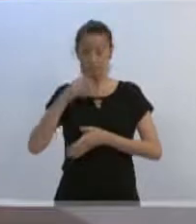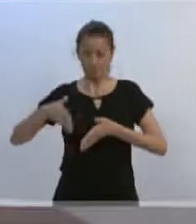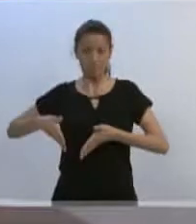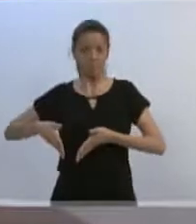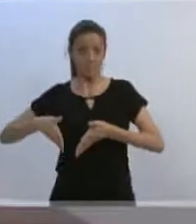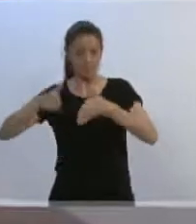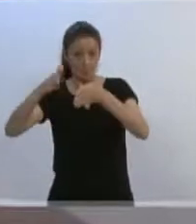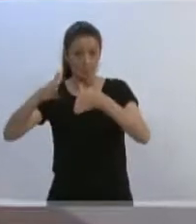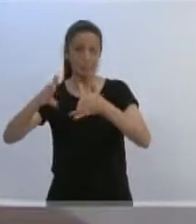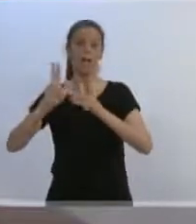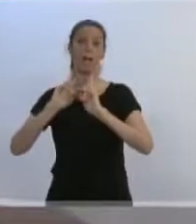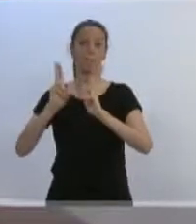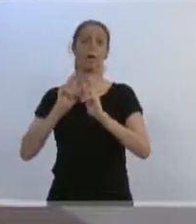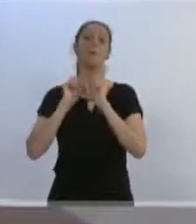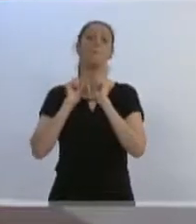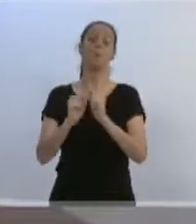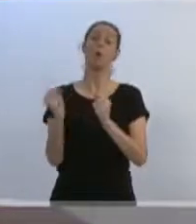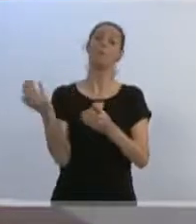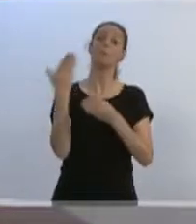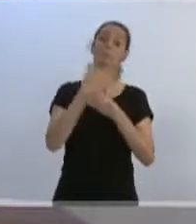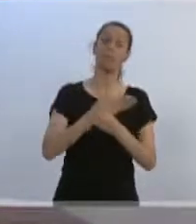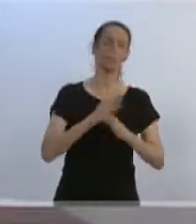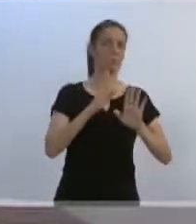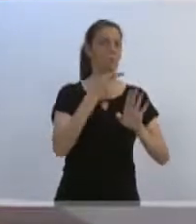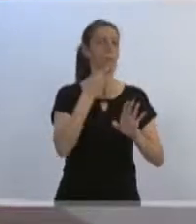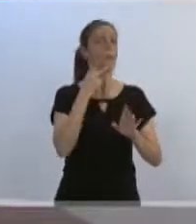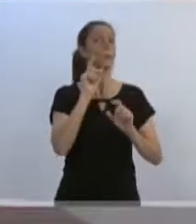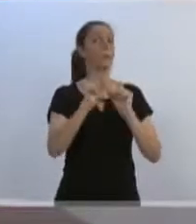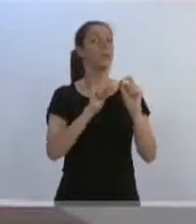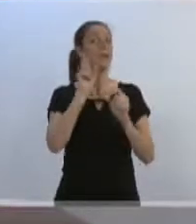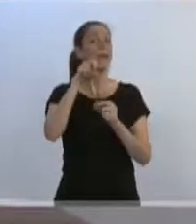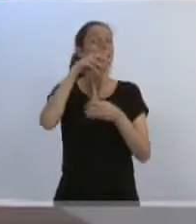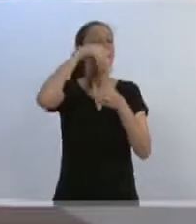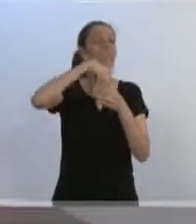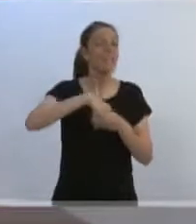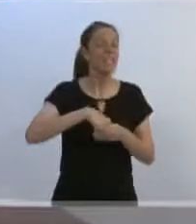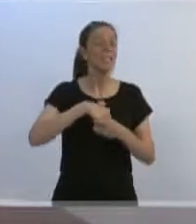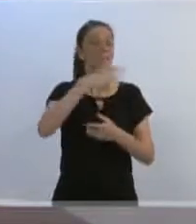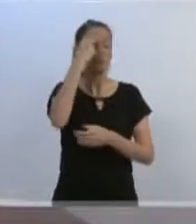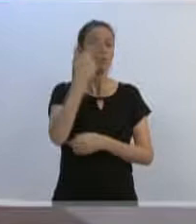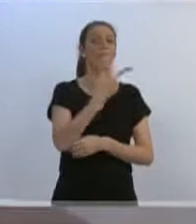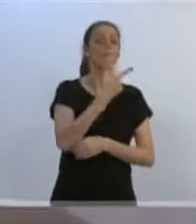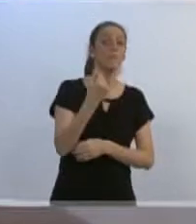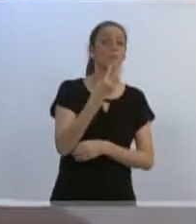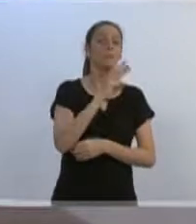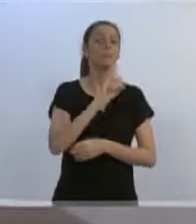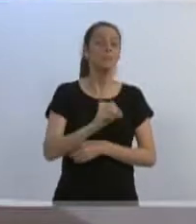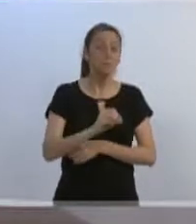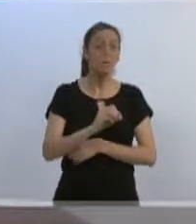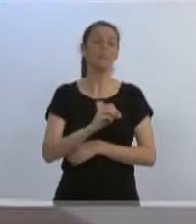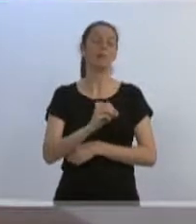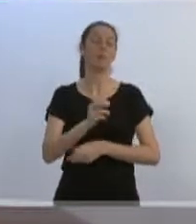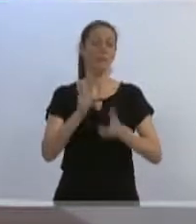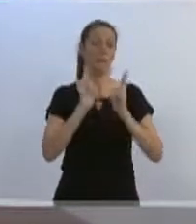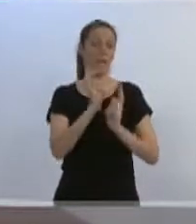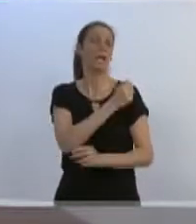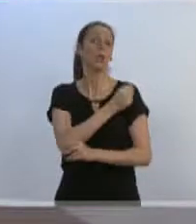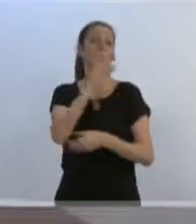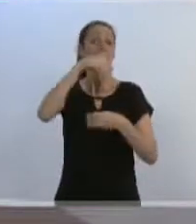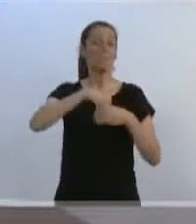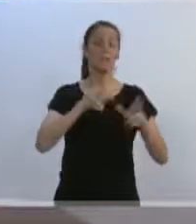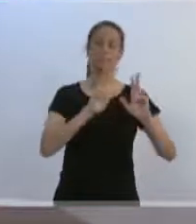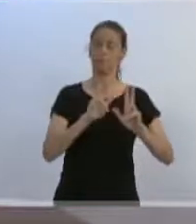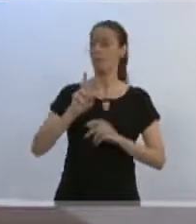pode eu estou falando de transporte coletivo que leva 20 e 30 crianças dentro de uma van eu não tô falando táxi nós